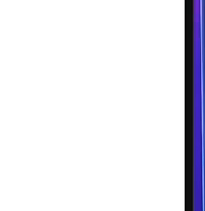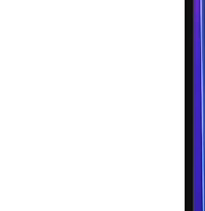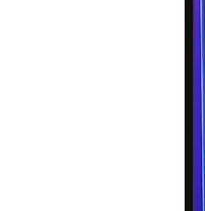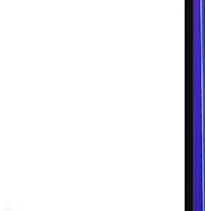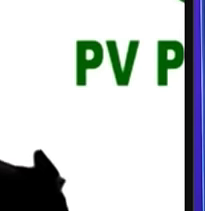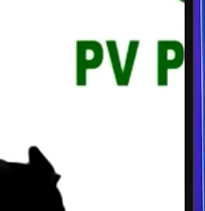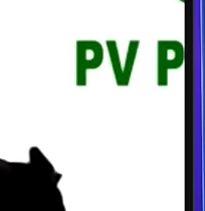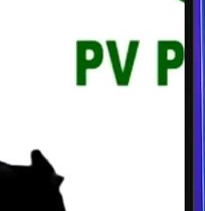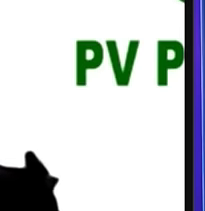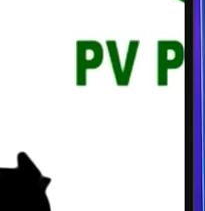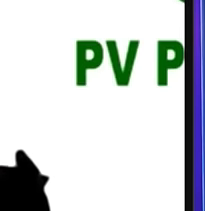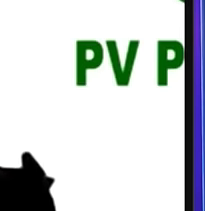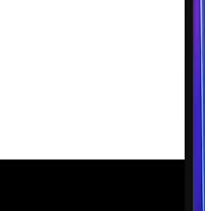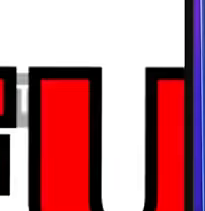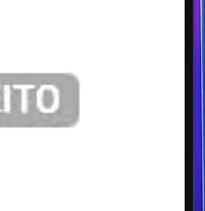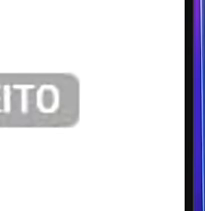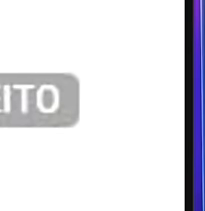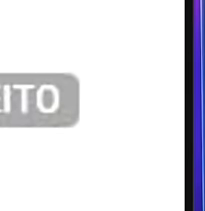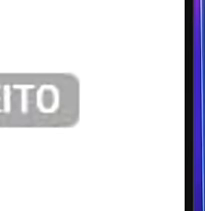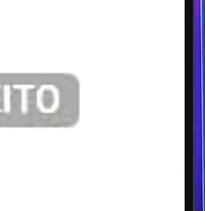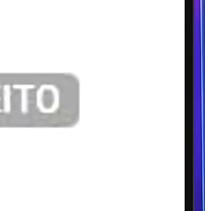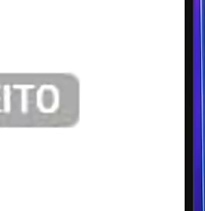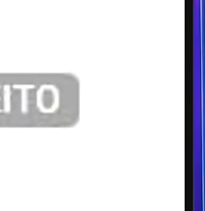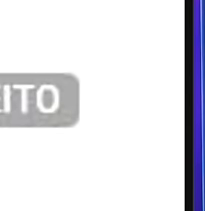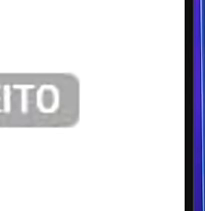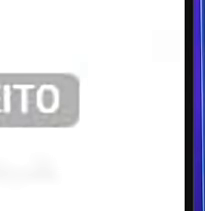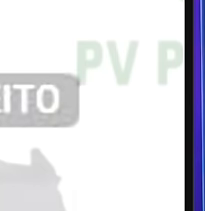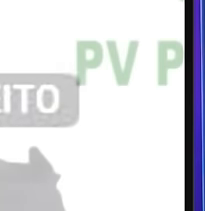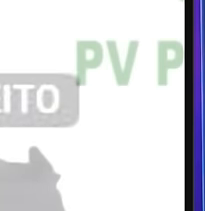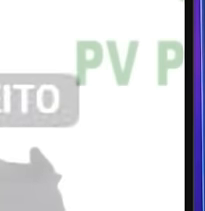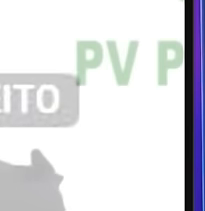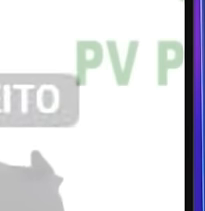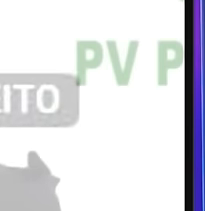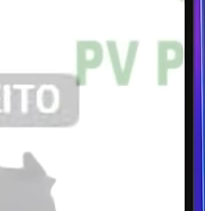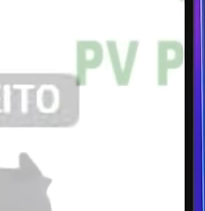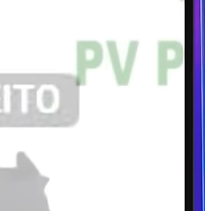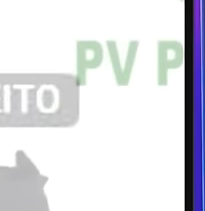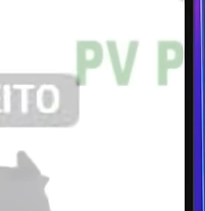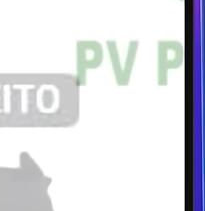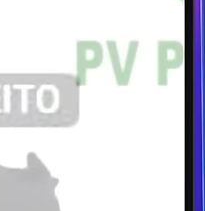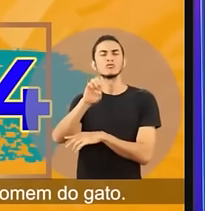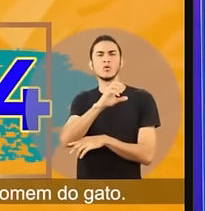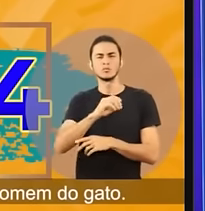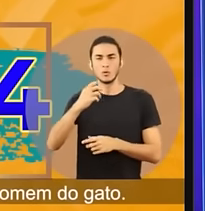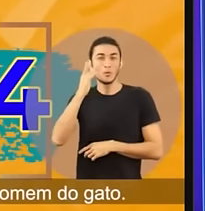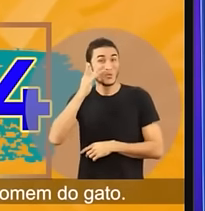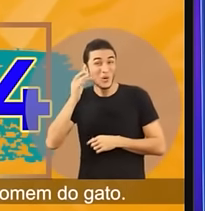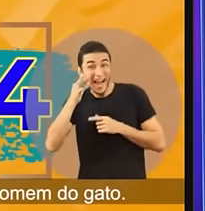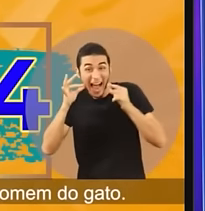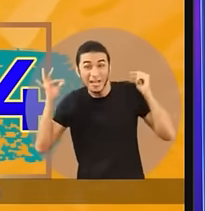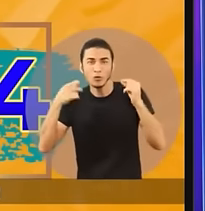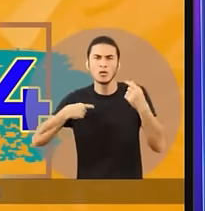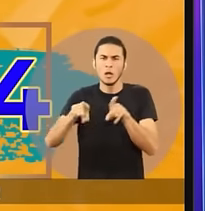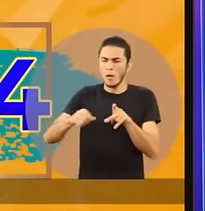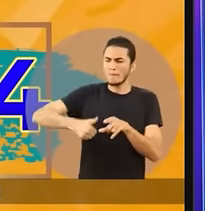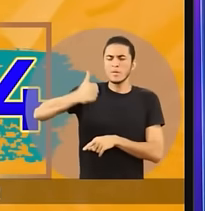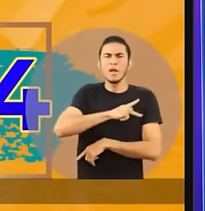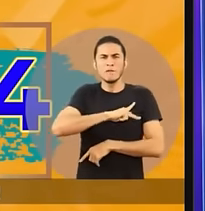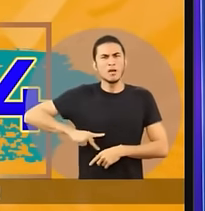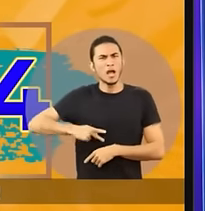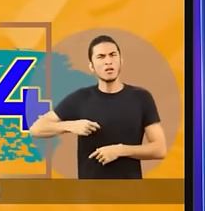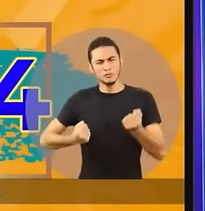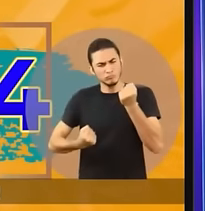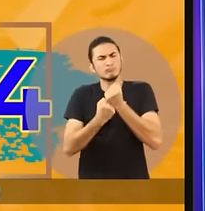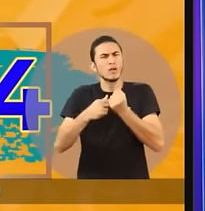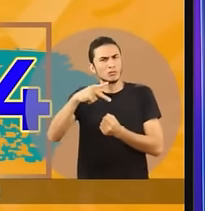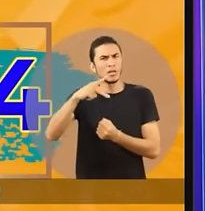Sou Nancy Vesga e vim pra causar. Perdeu! E vim pra causar. 118 votos. Pela primeira vez, tô